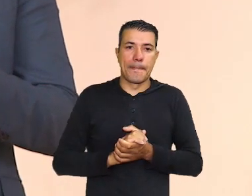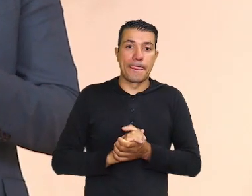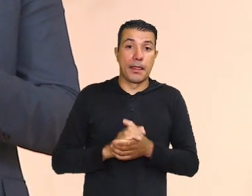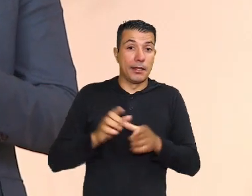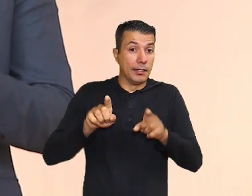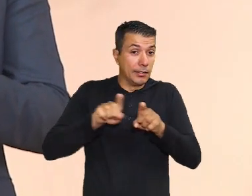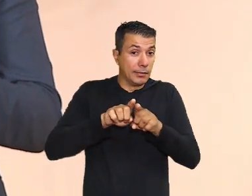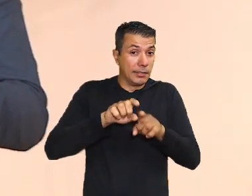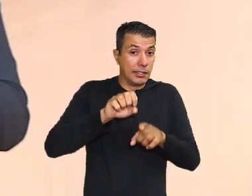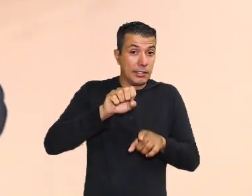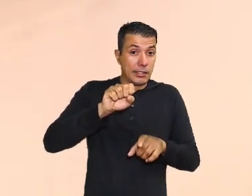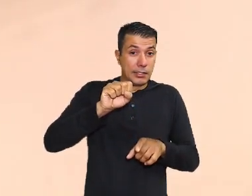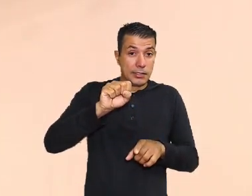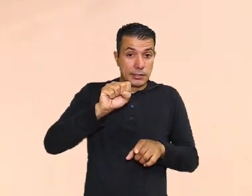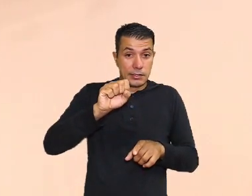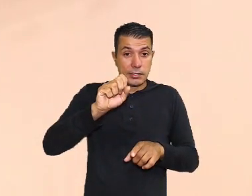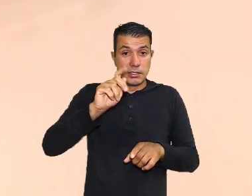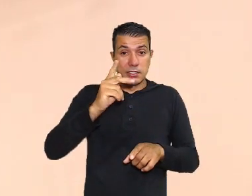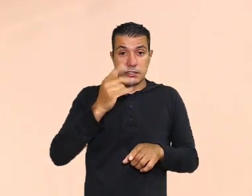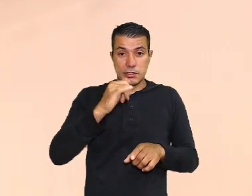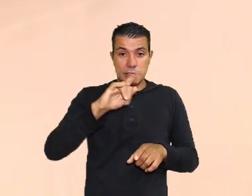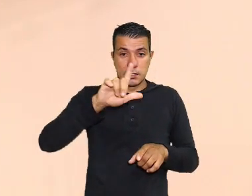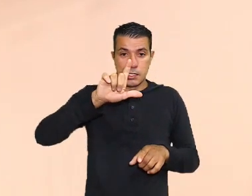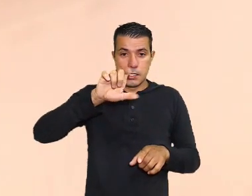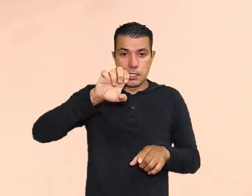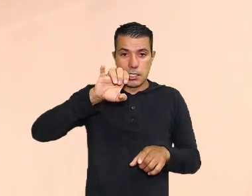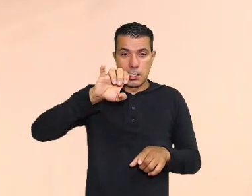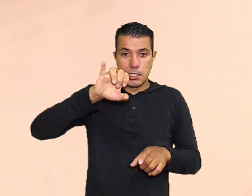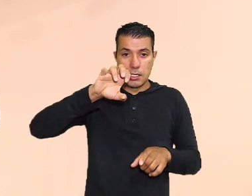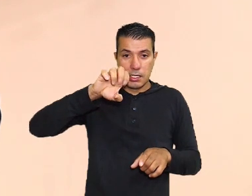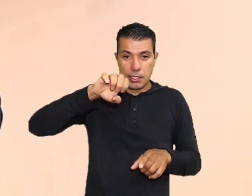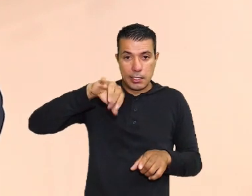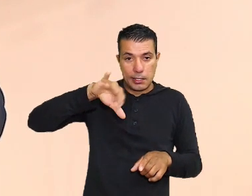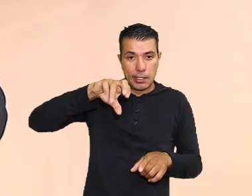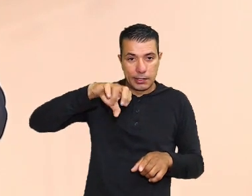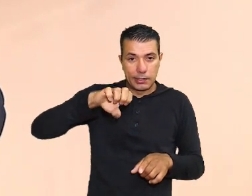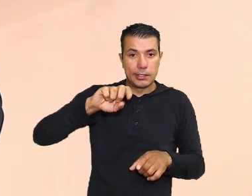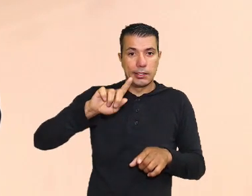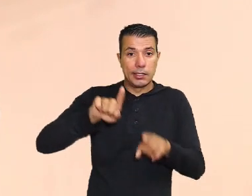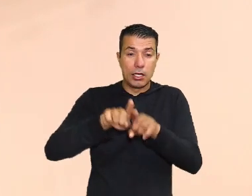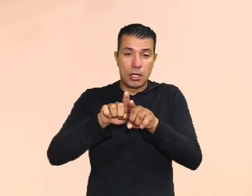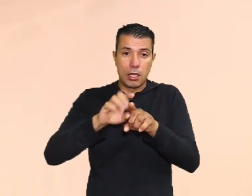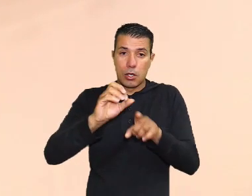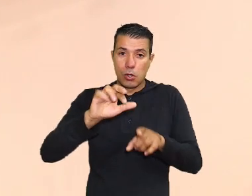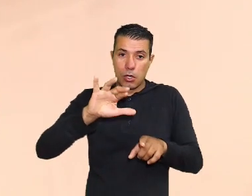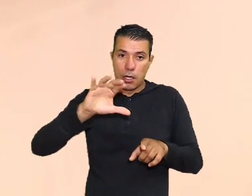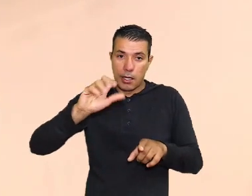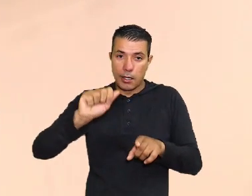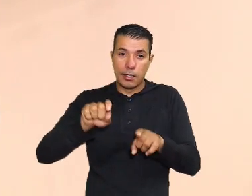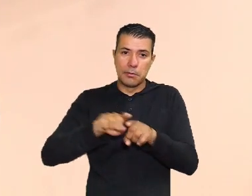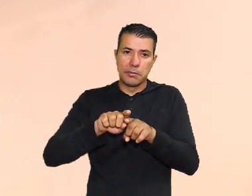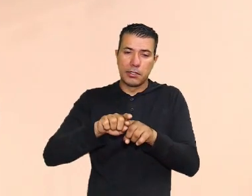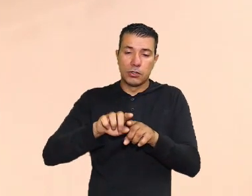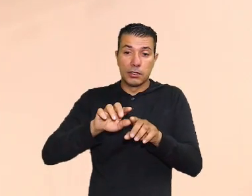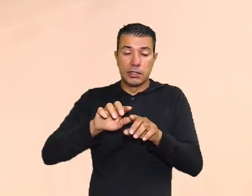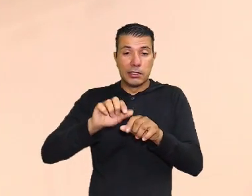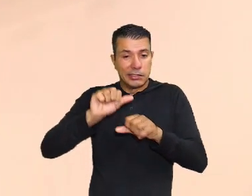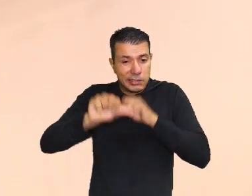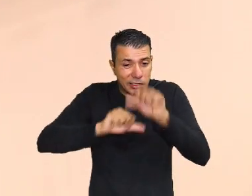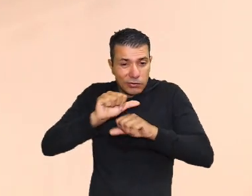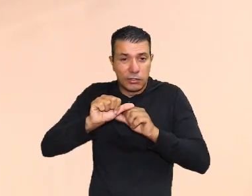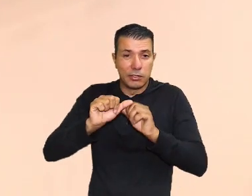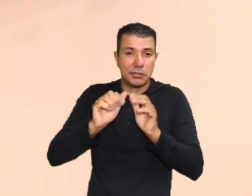a Shirlaine Correia dizendo: vocês podem orar pela restauração do meu casamento, José